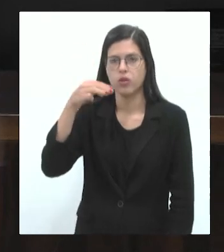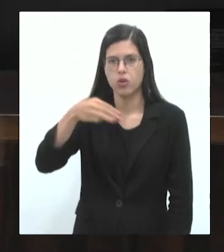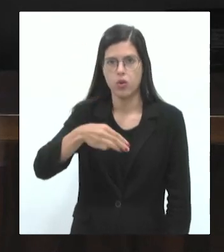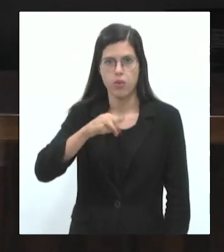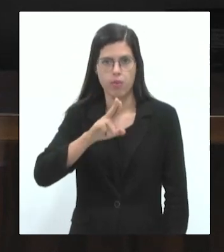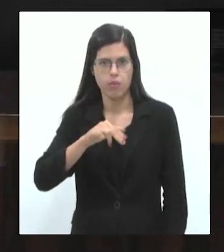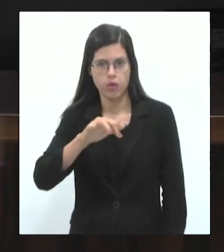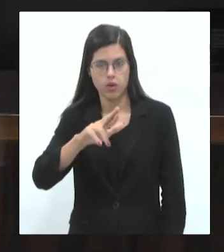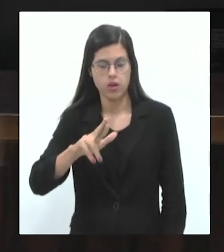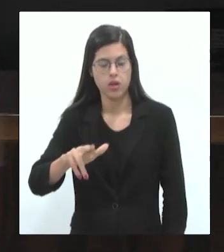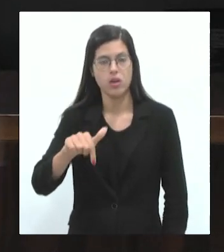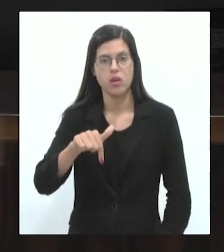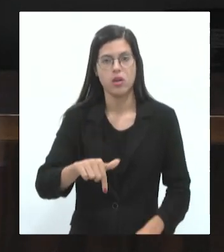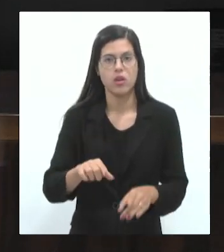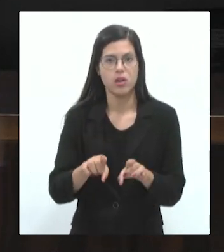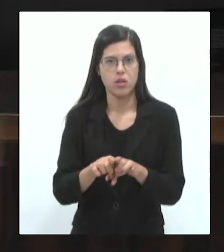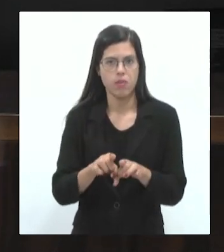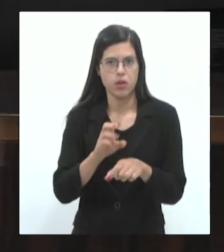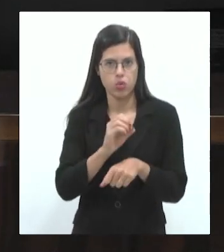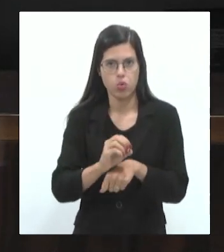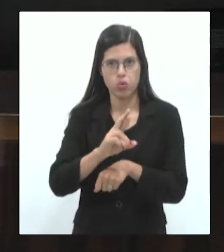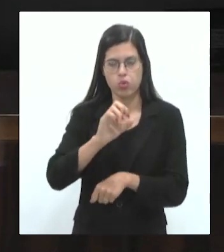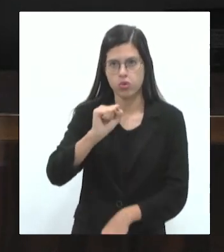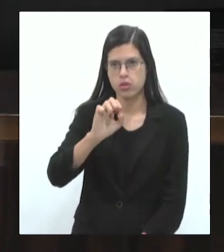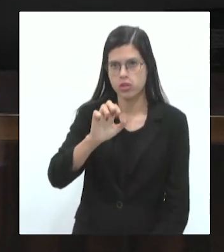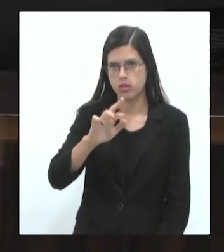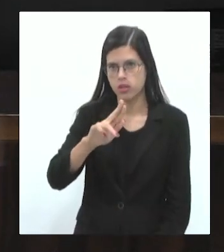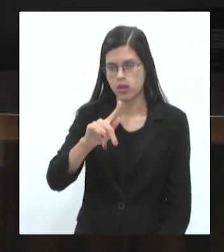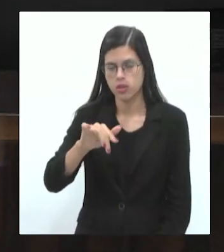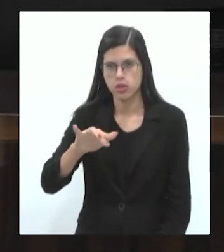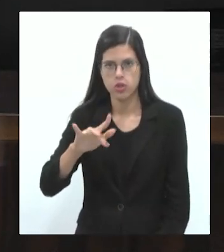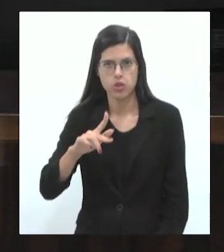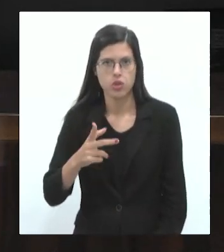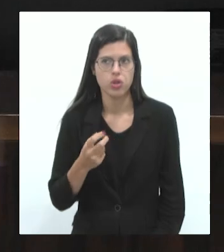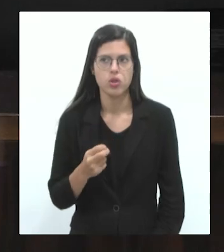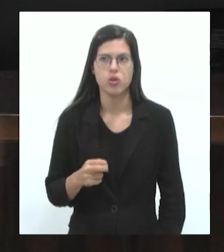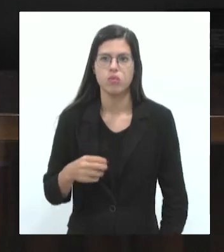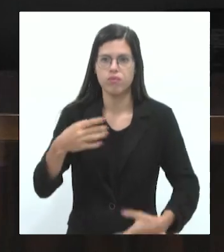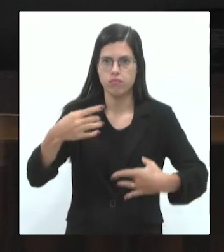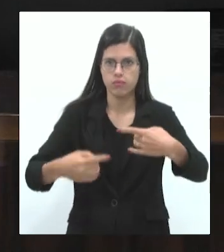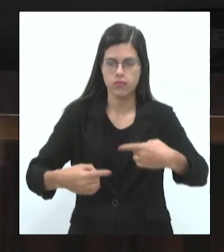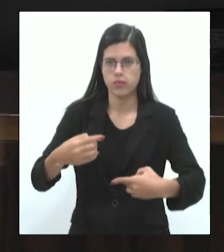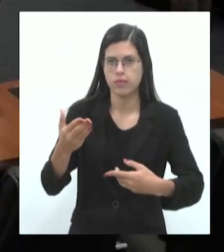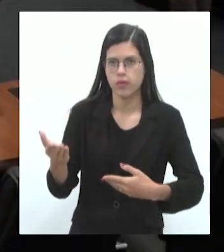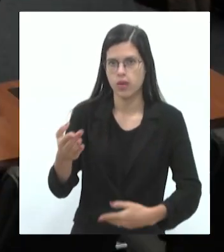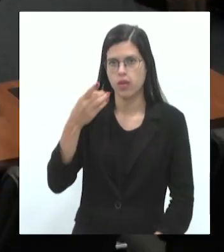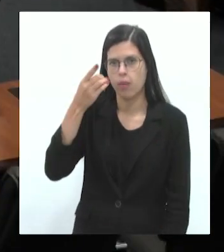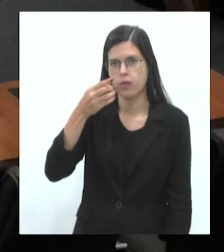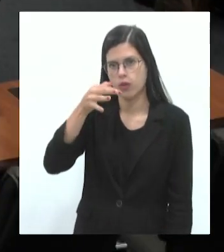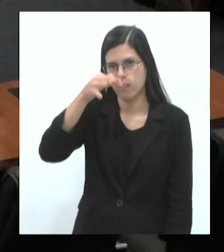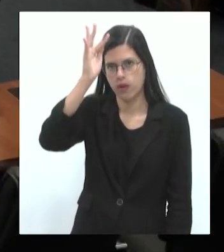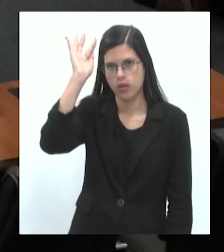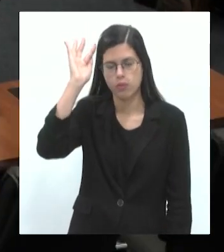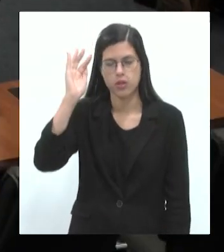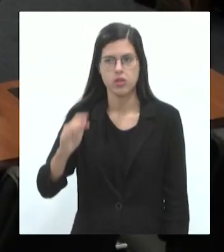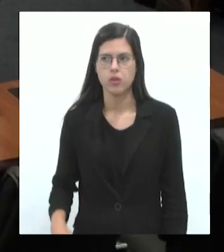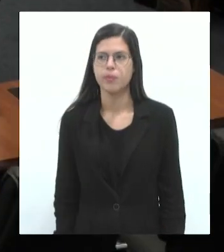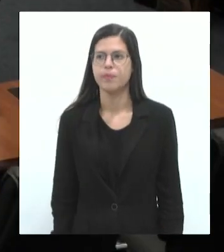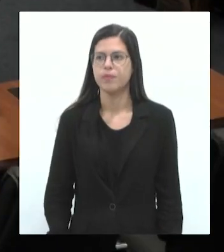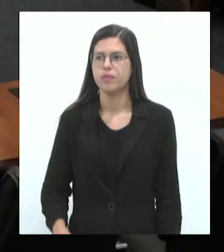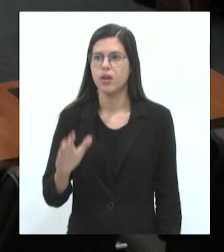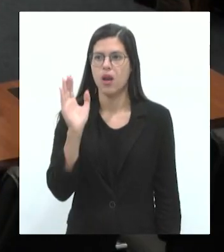Neto e doutor Serginho. Em discussão. Deputado Fred Pacheco, por favor. Presidente, rapidamente, presidente,